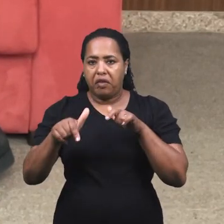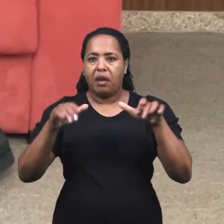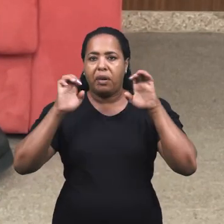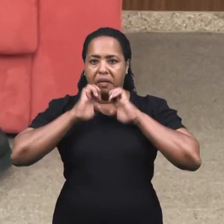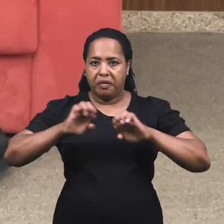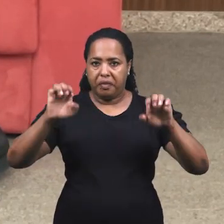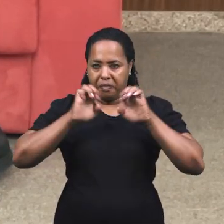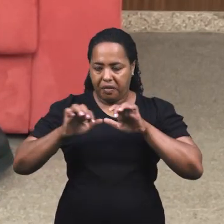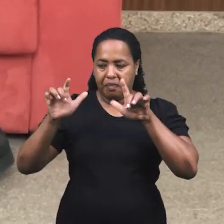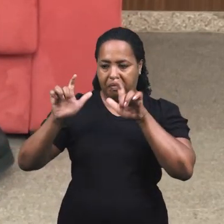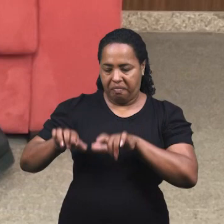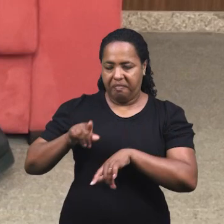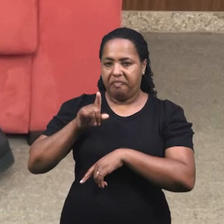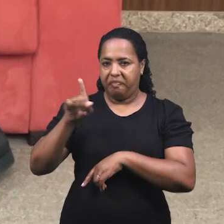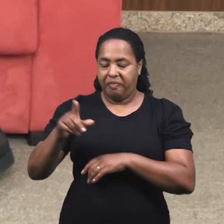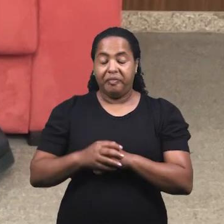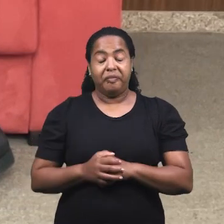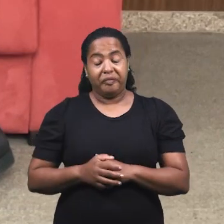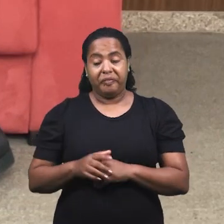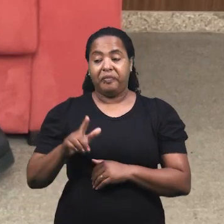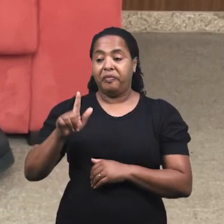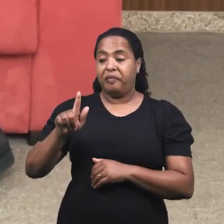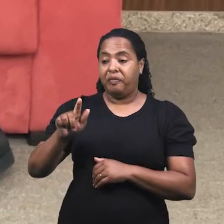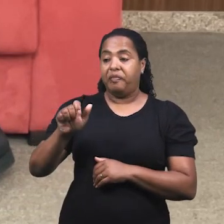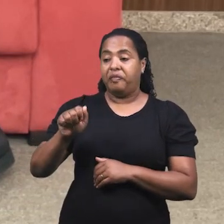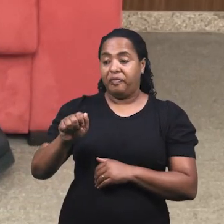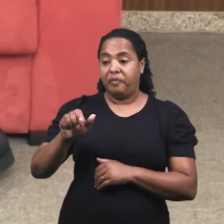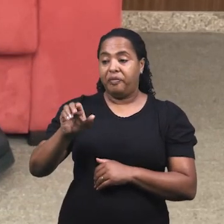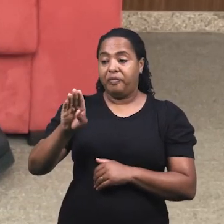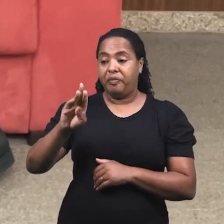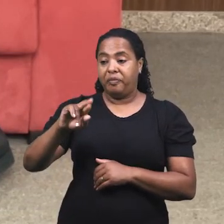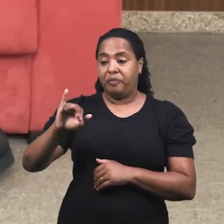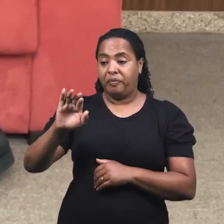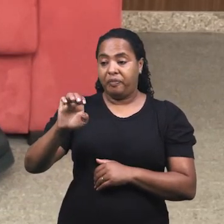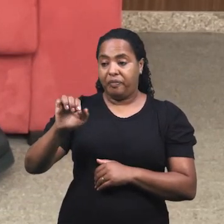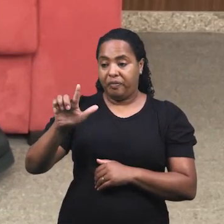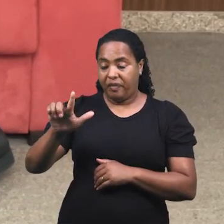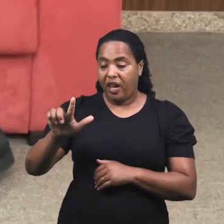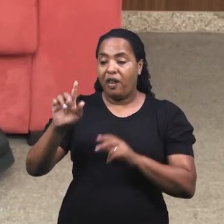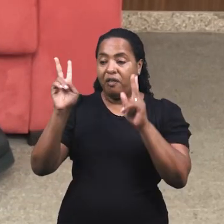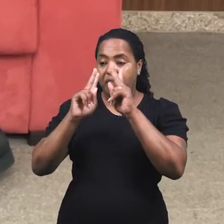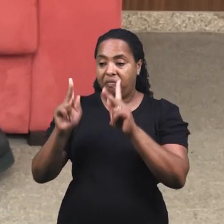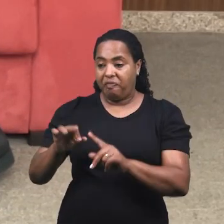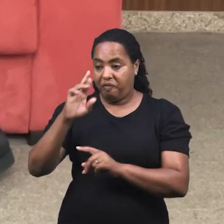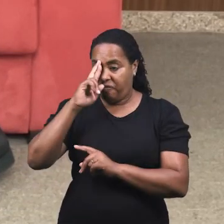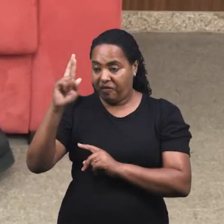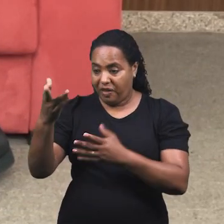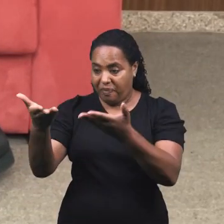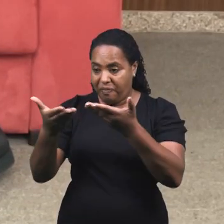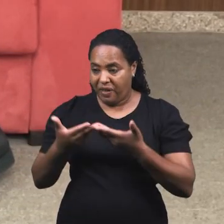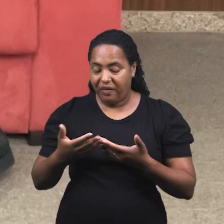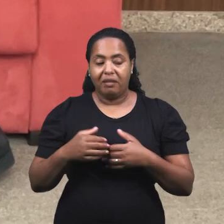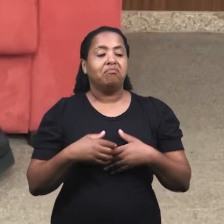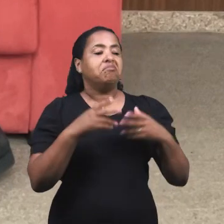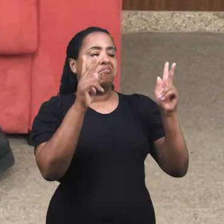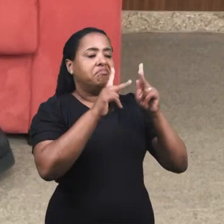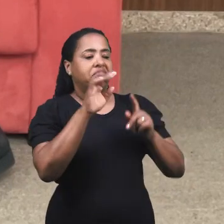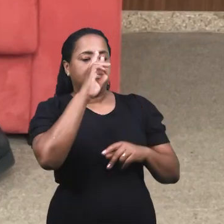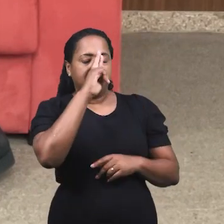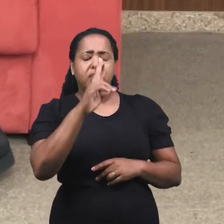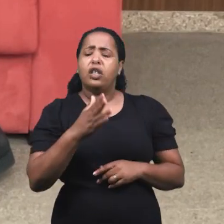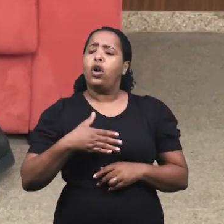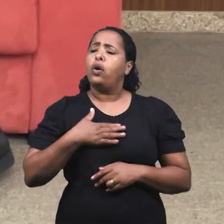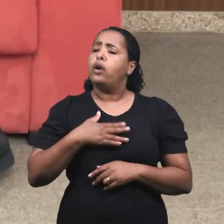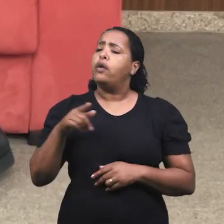caravana que ajudam no trabalho de evangelização daquele lugar. Gabriel, a paz do Senhor Jesus, seja muito bem-vindo aqui conosco. Paz do